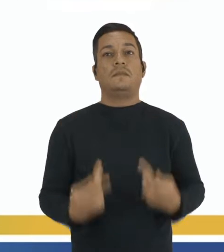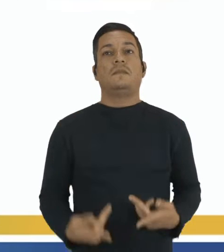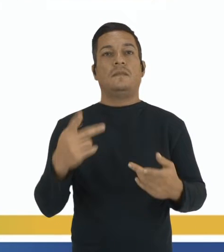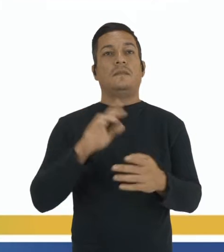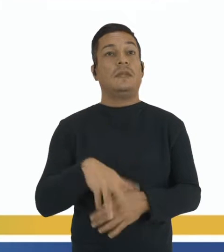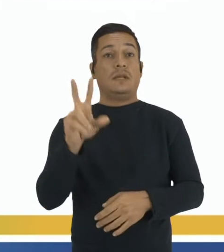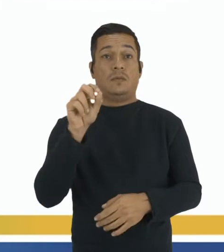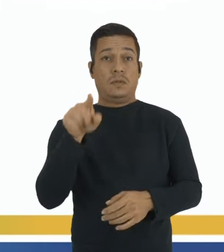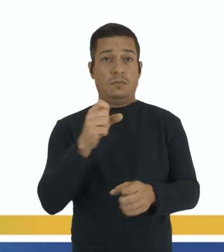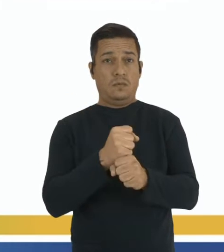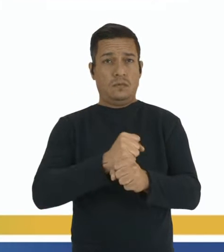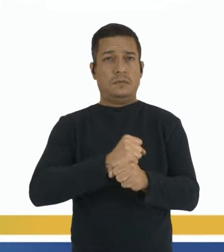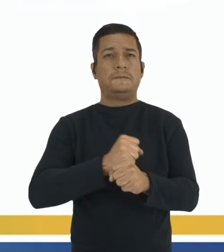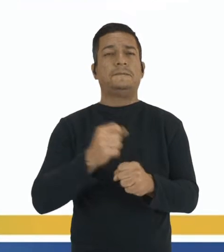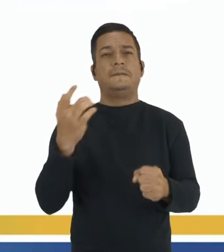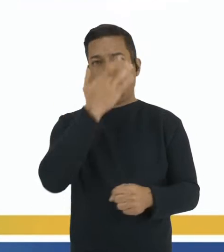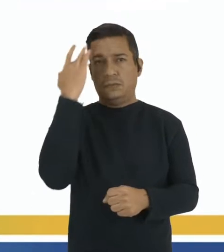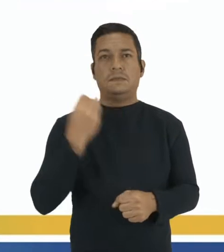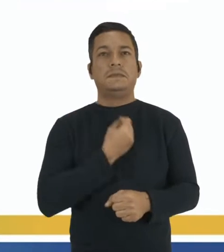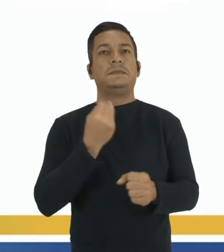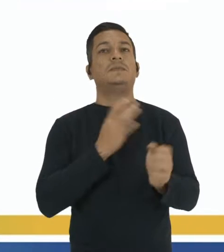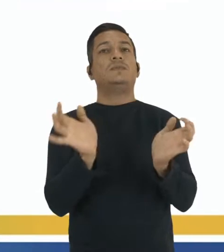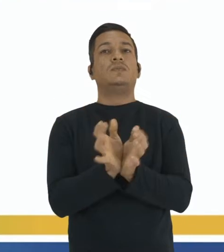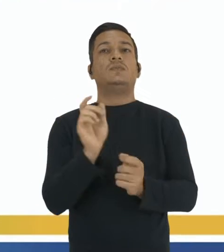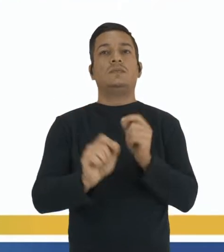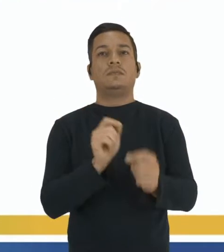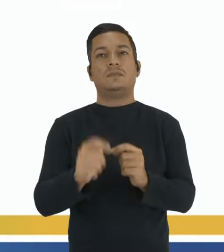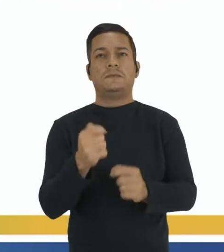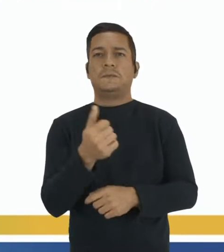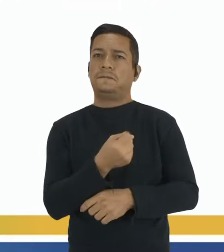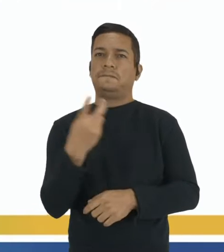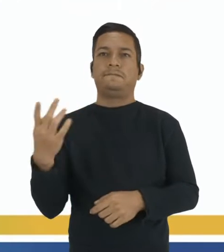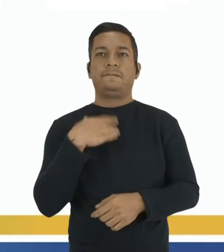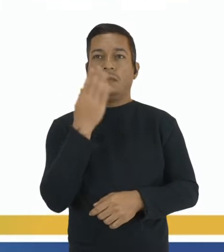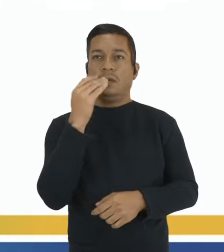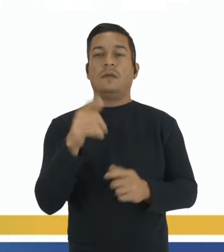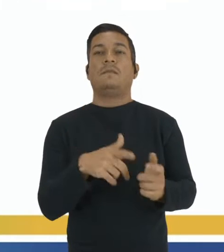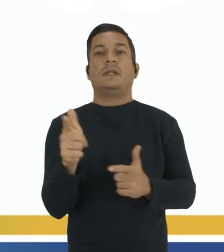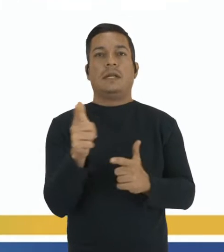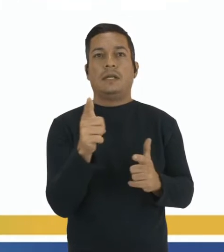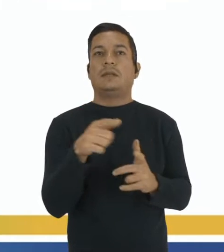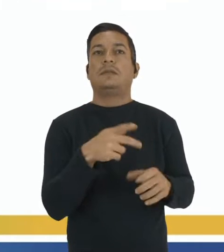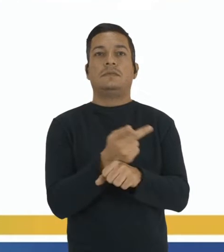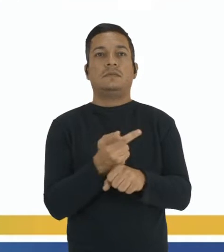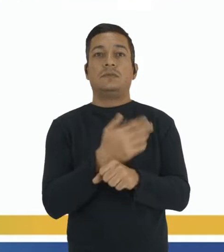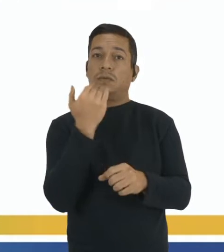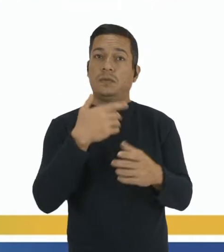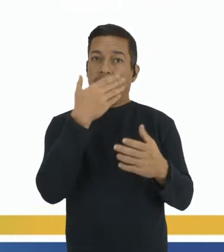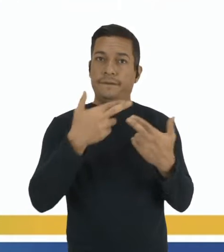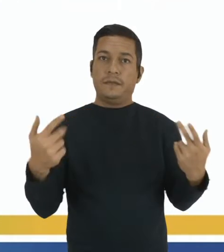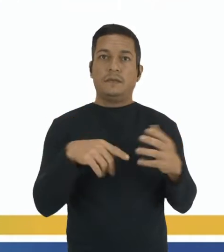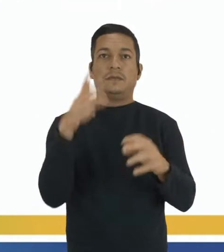da humanidade. Há 50 mil anos, as pessoas viviam em grupos pouco numerosos, alimentavam-se da caça, da coleta de frutos e